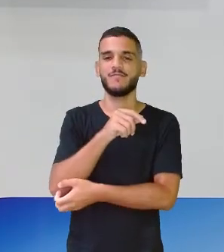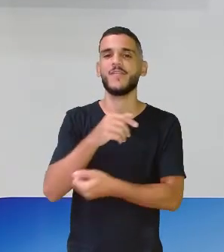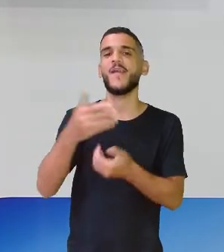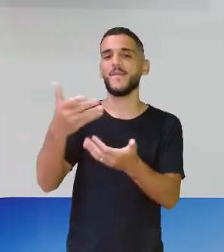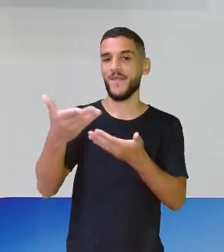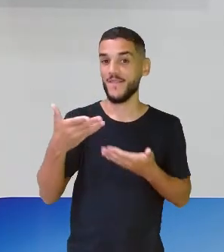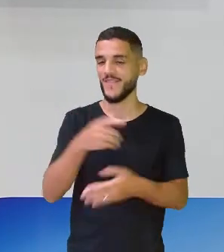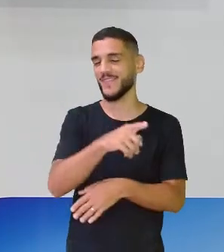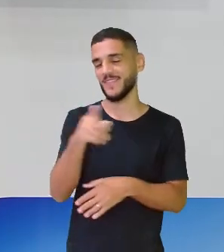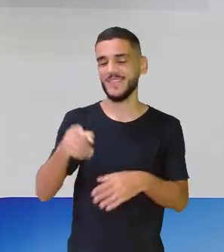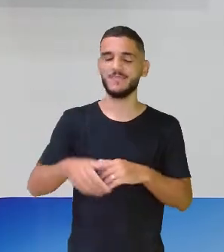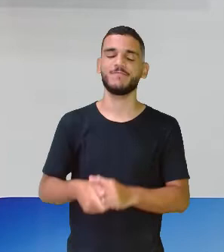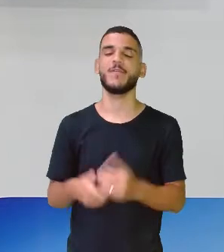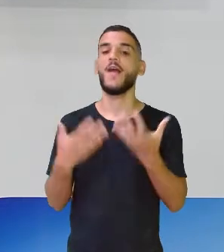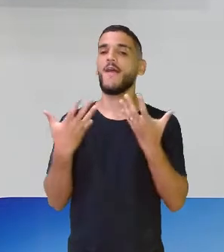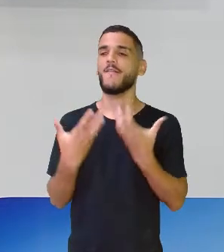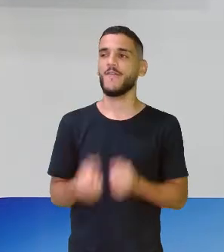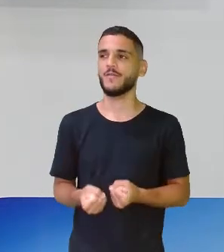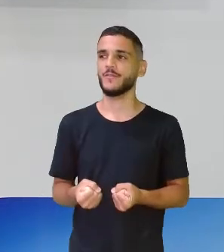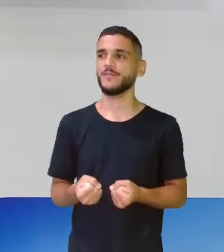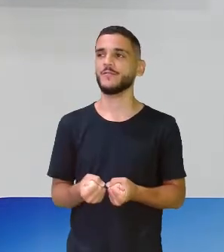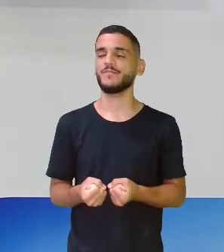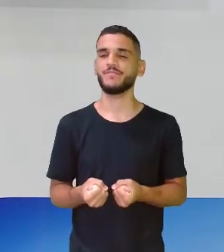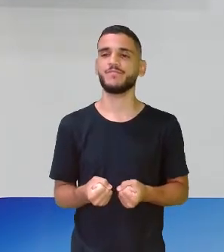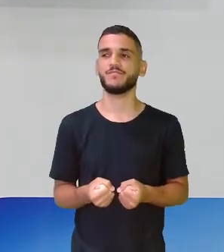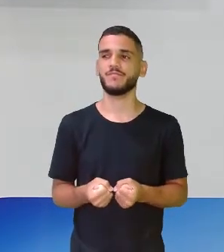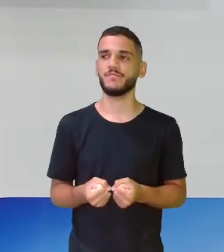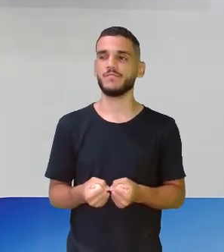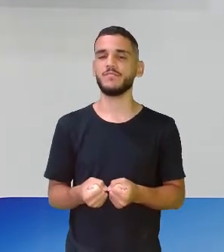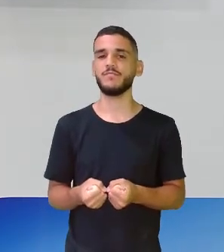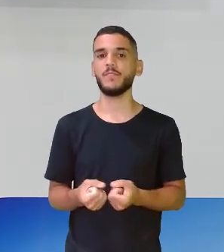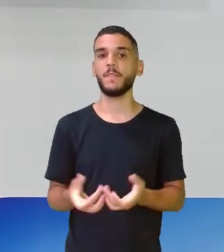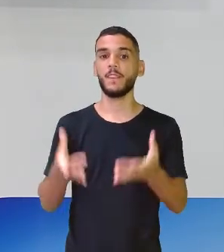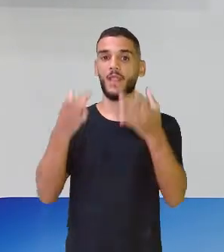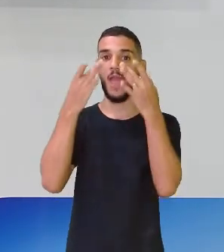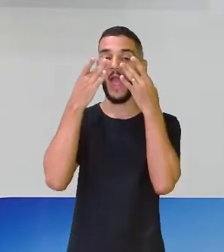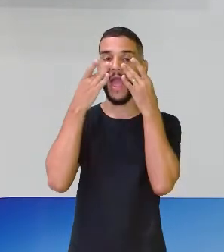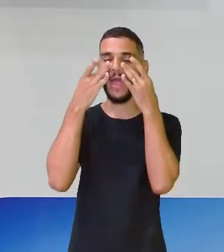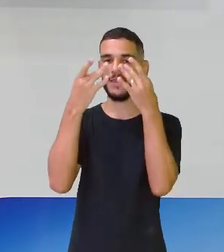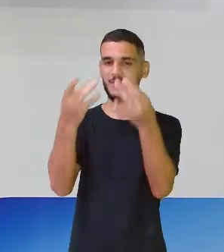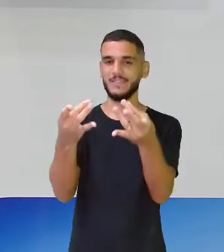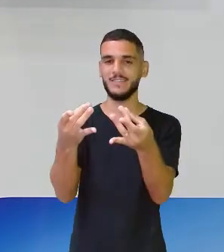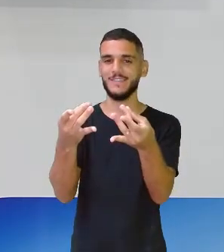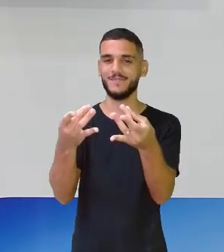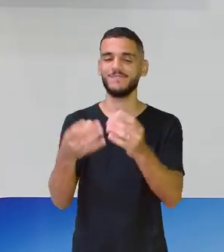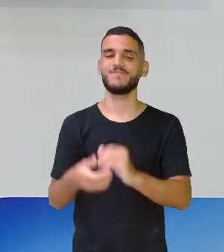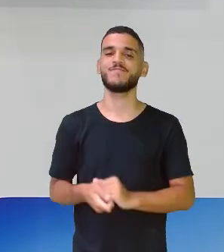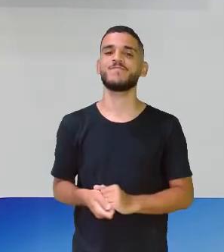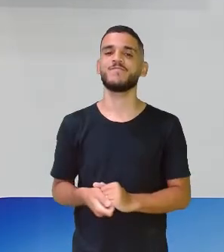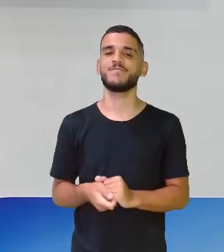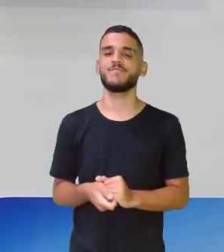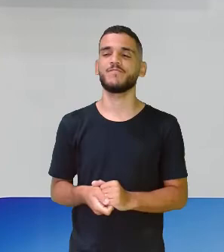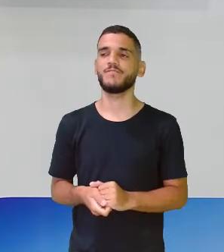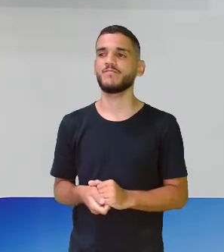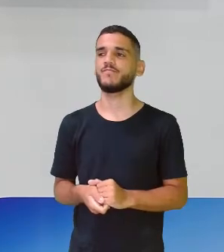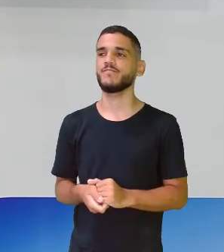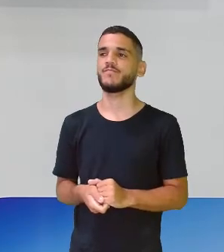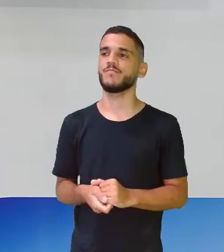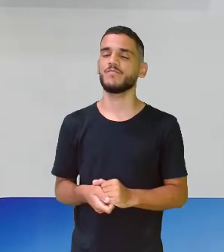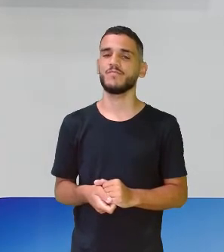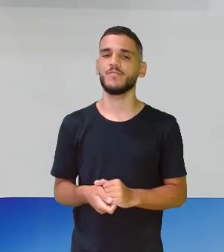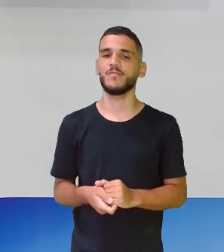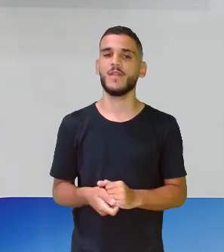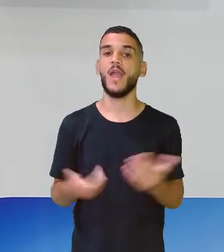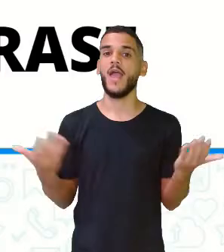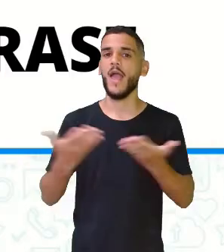muito bem-vindos. Vamos lá, vamos trabalhar aqui a atenção, né? A atenção, eu trouxe para